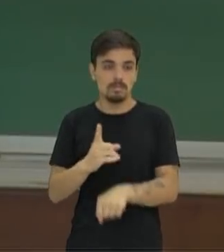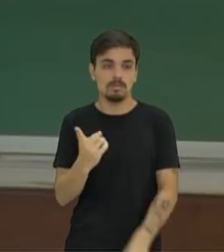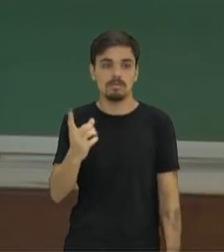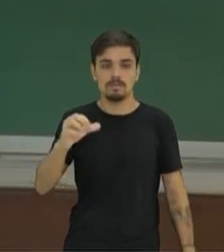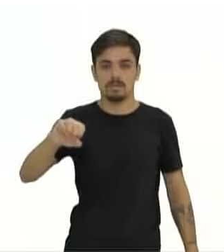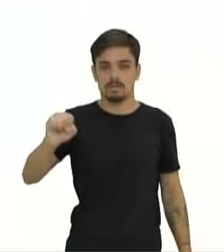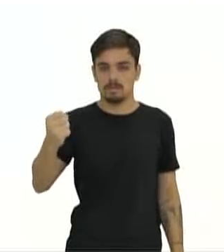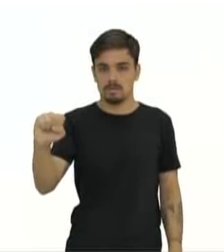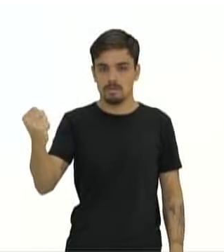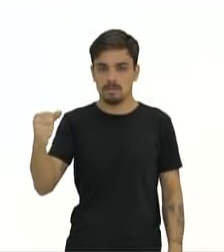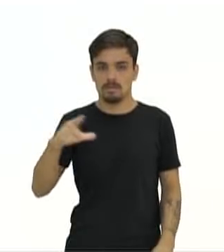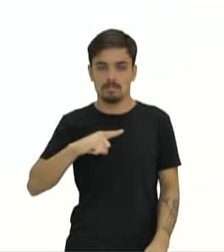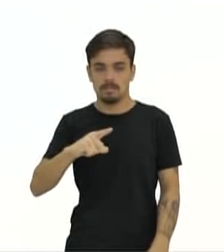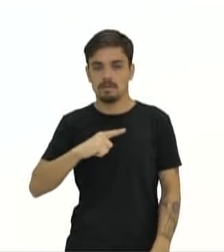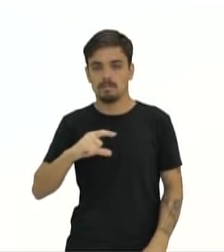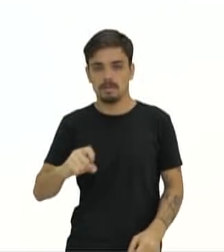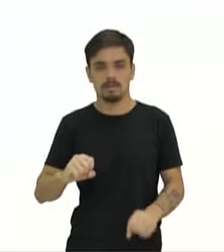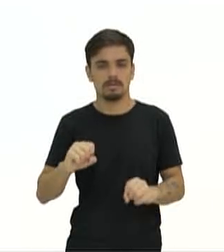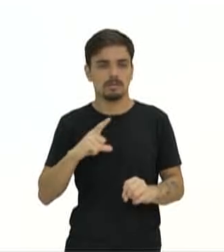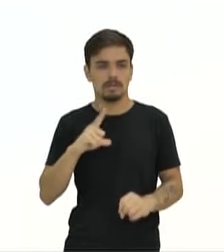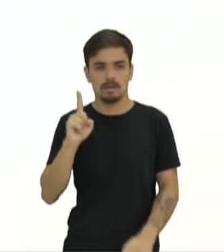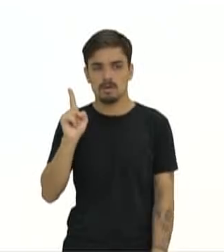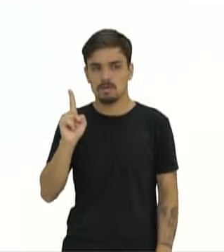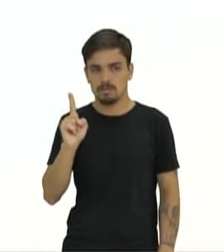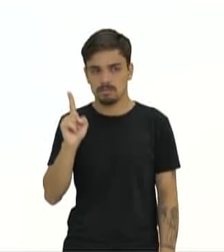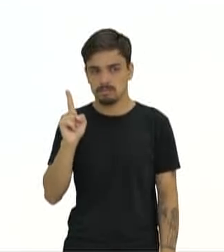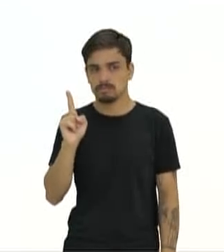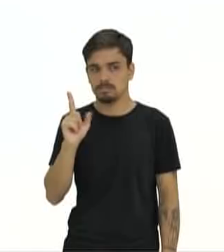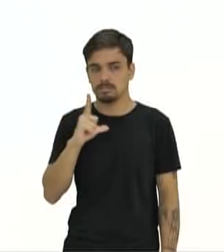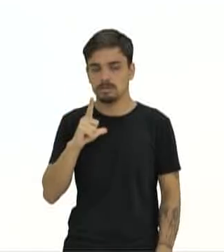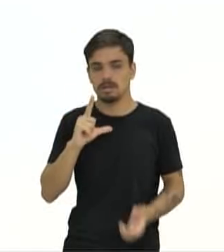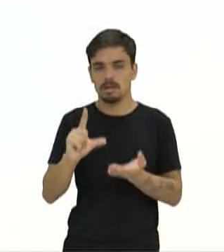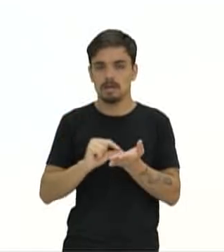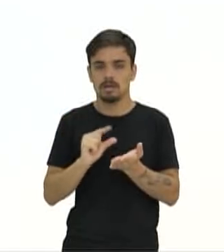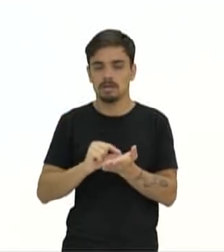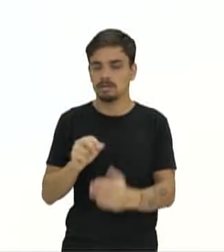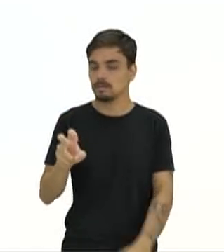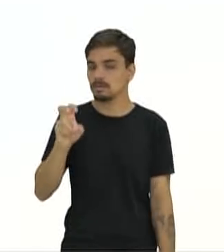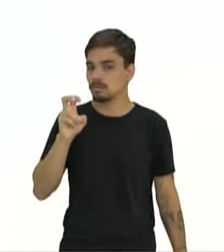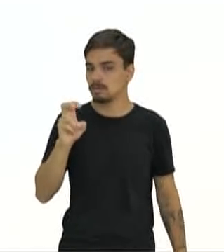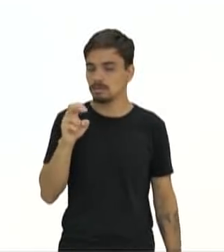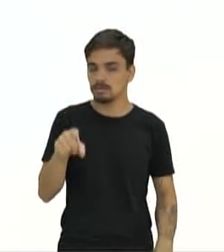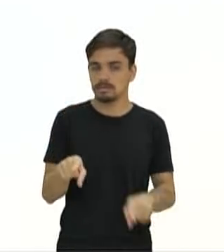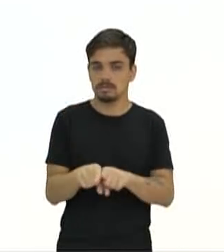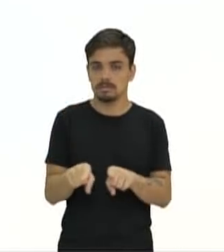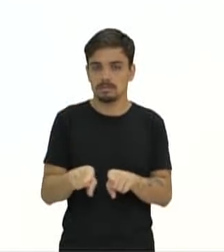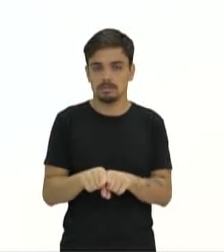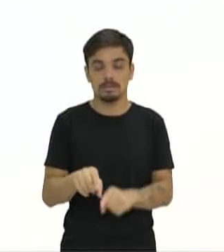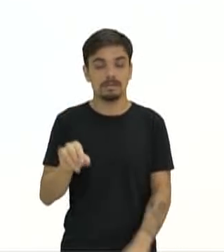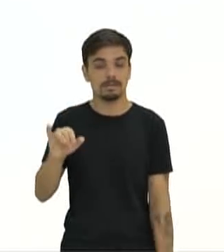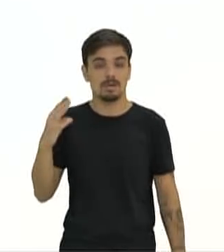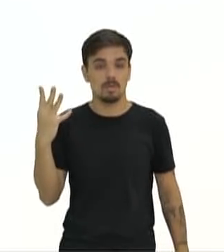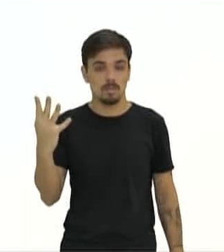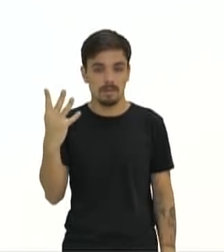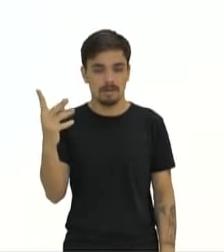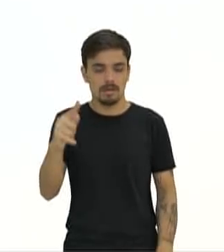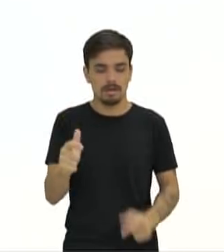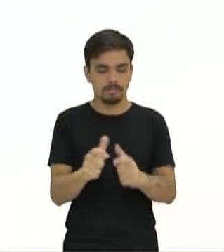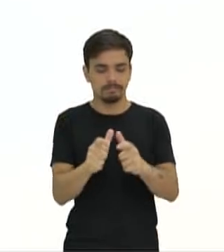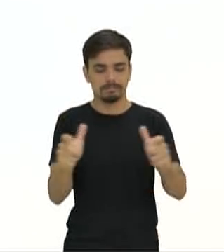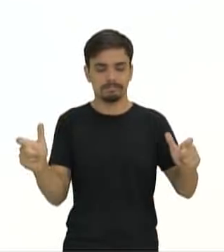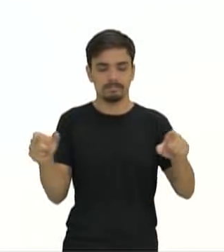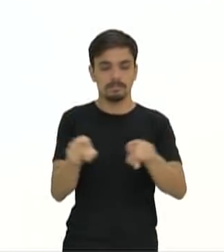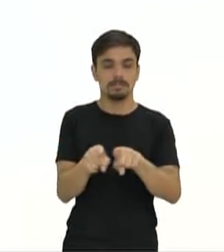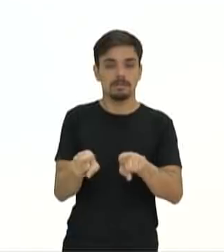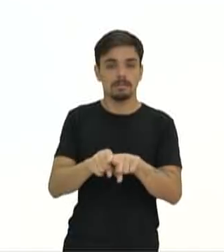1988, principalmente nos incisos 4º e 9º do artigo 5º, enquanto o inciso 4º é mais amplo